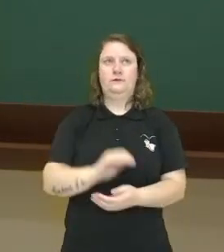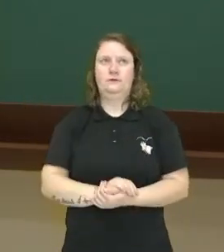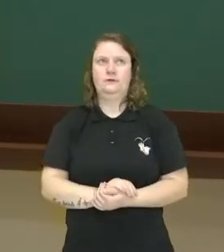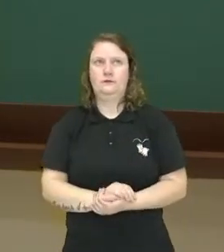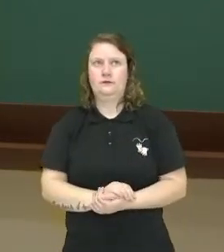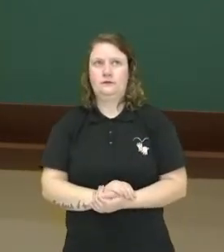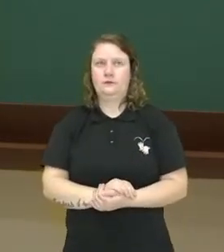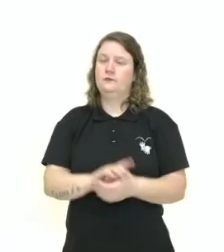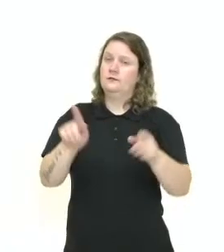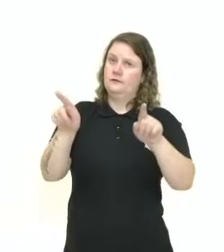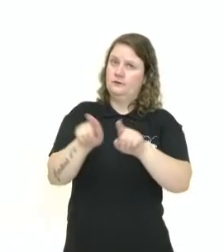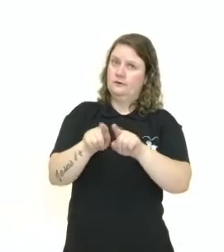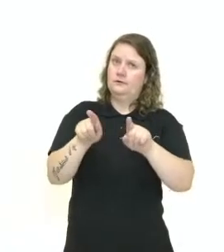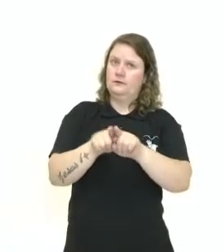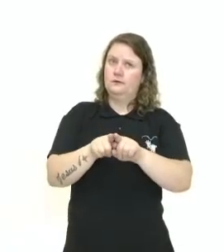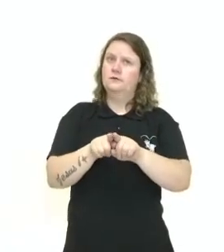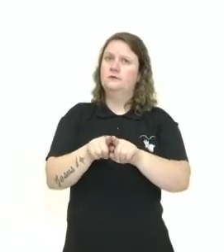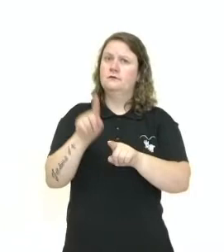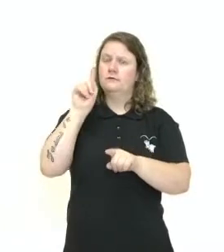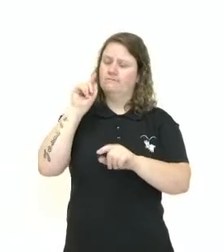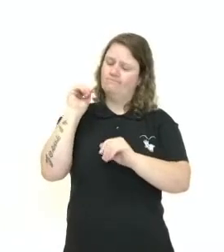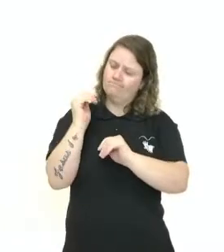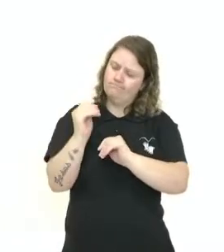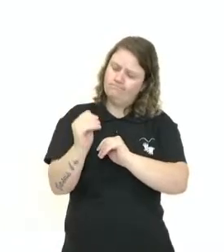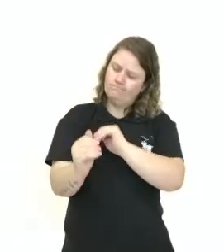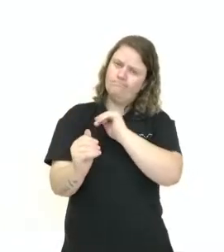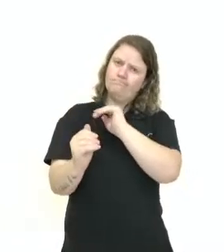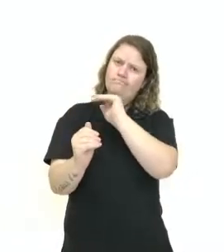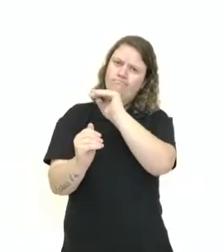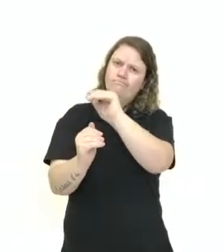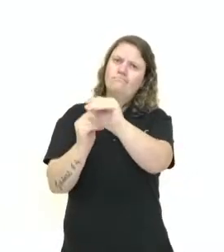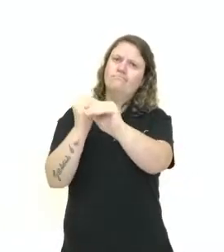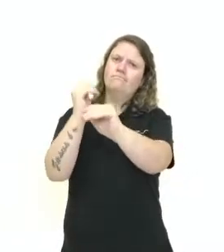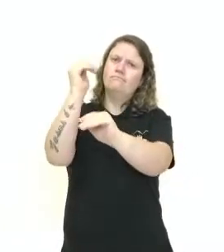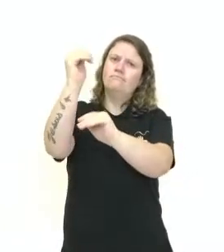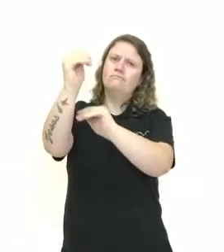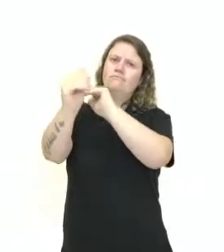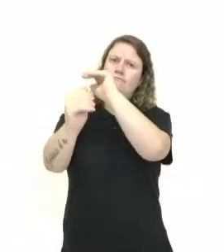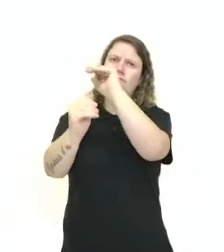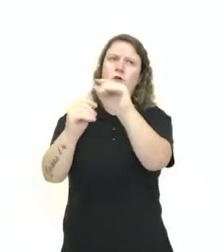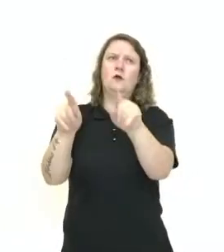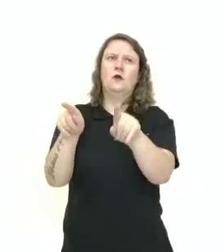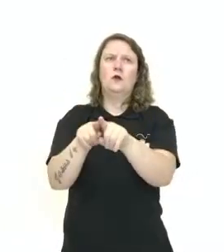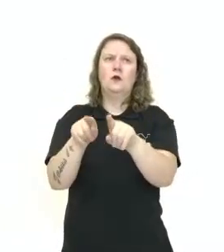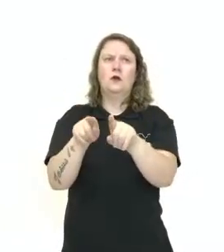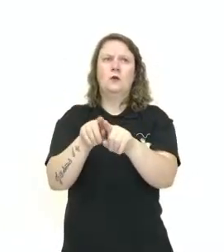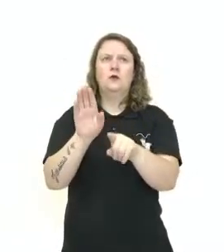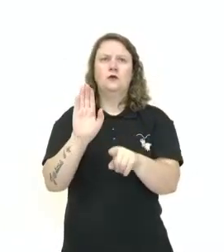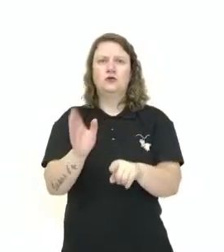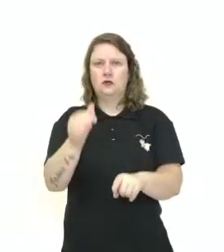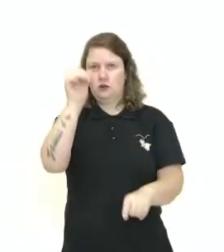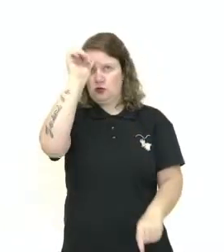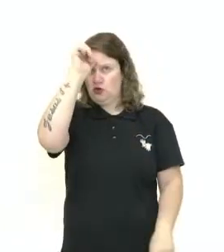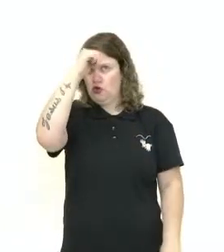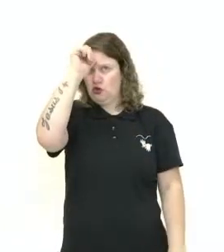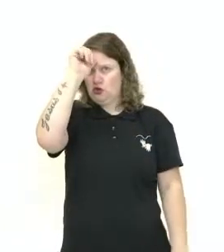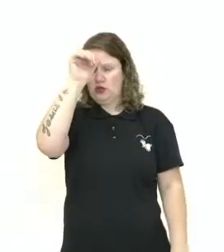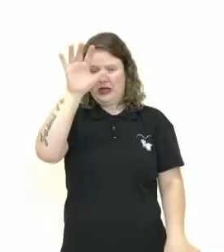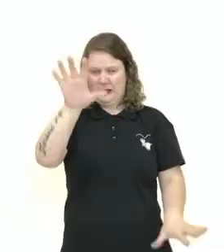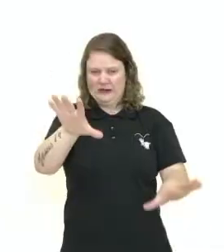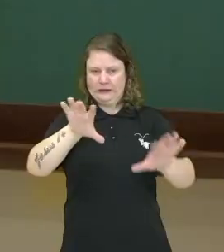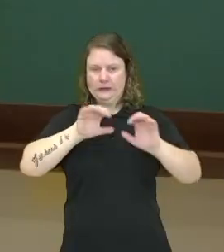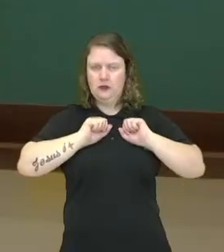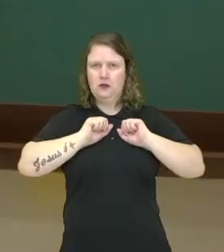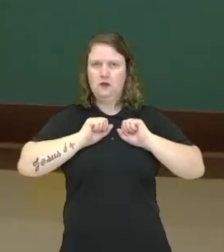esse crescente status global, a Índia foi reconhecida e reafirmada pela comunidade global. Vejam que é um